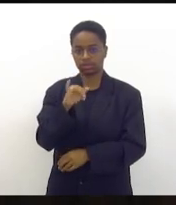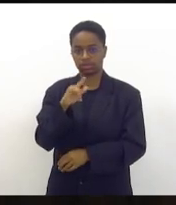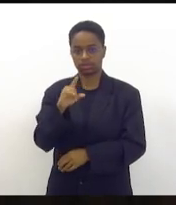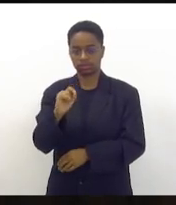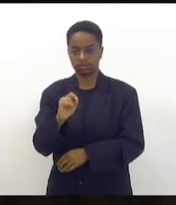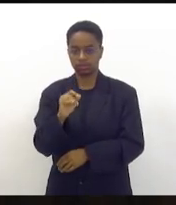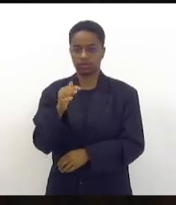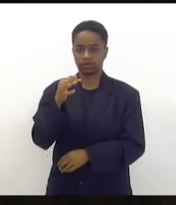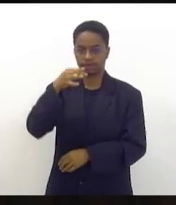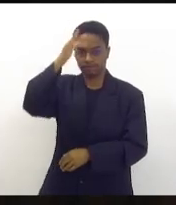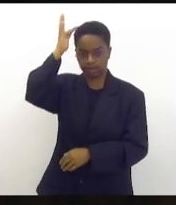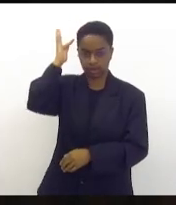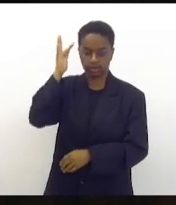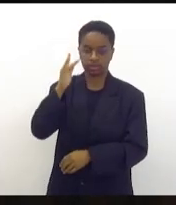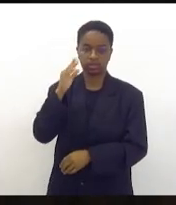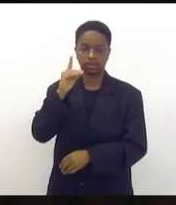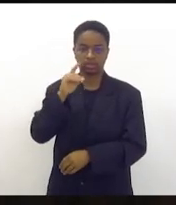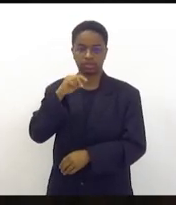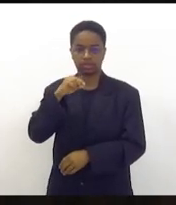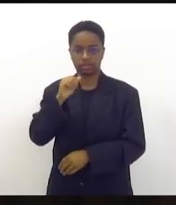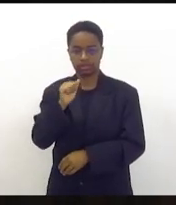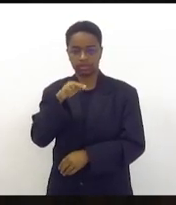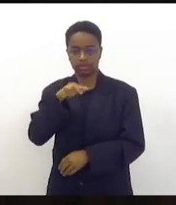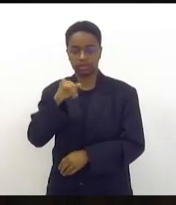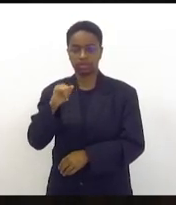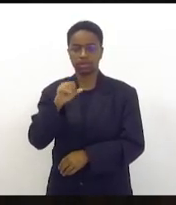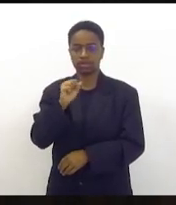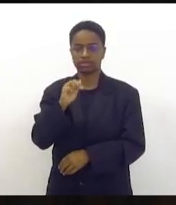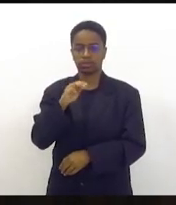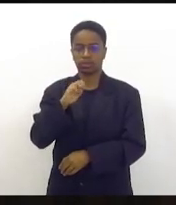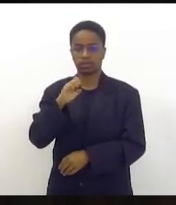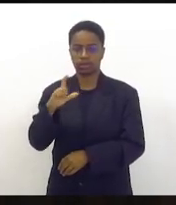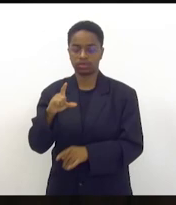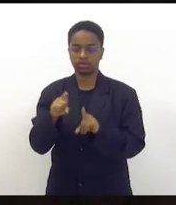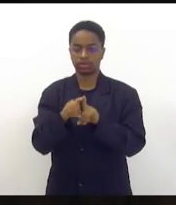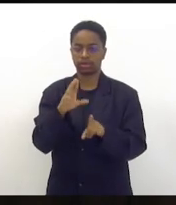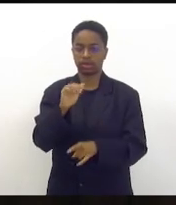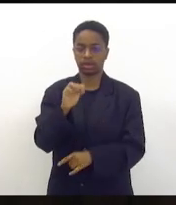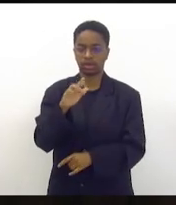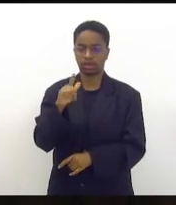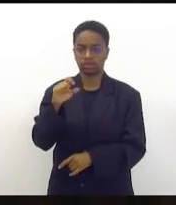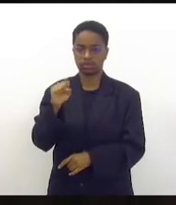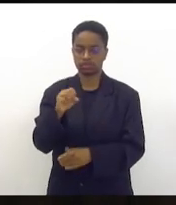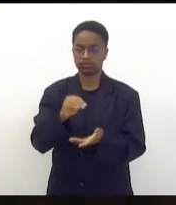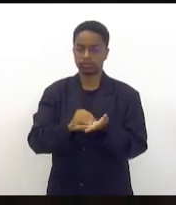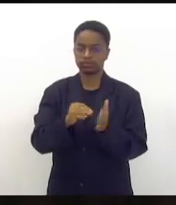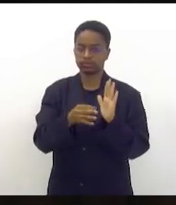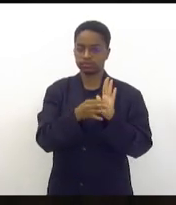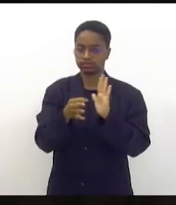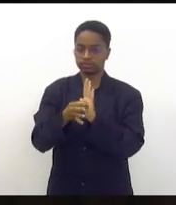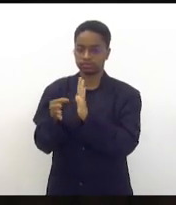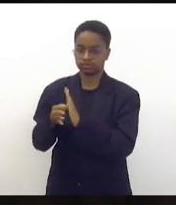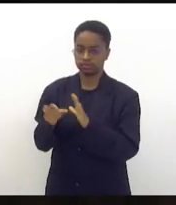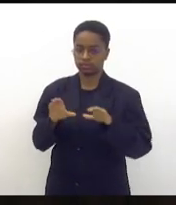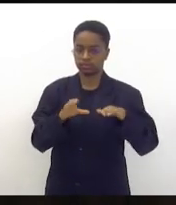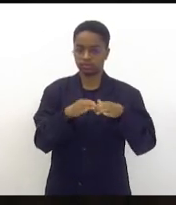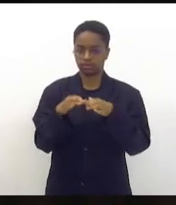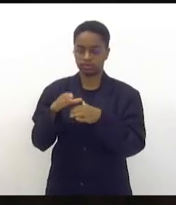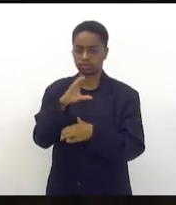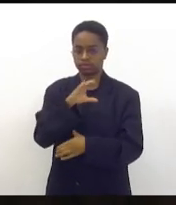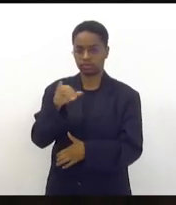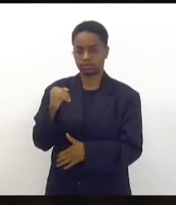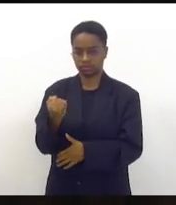Fred Pacheco, Dani Monteiro, Samuel Malafaia e Carlos Macedo, pendendo de pareceres das comissões